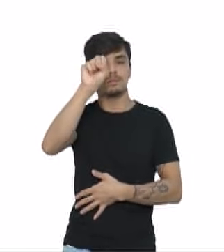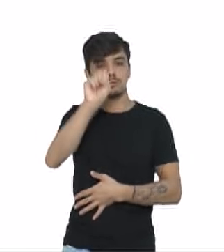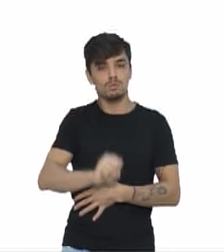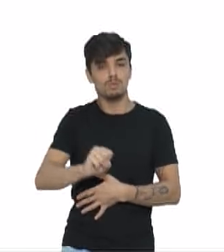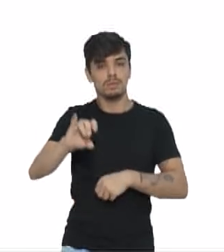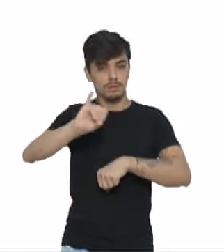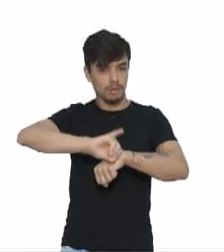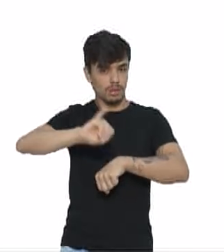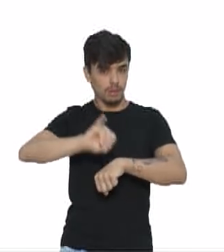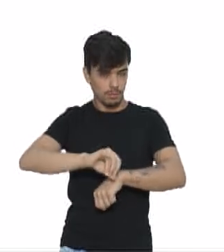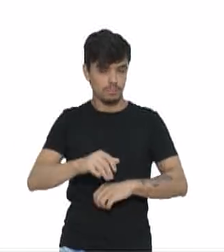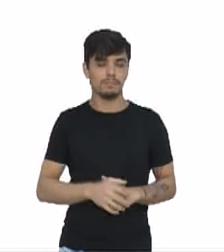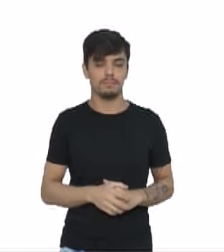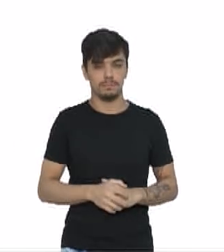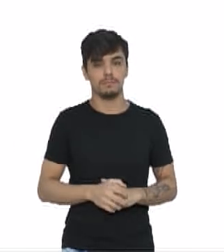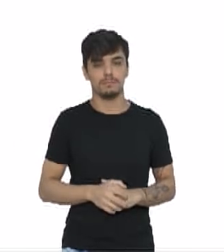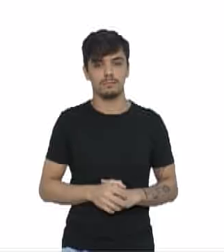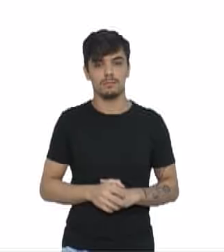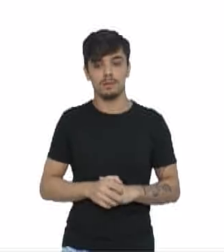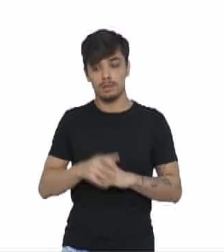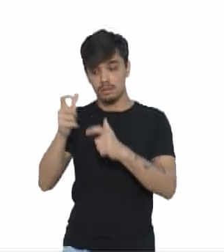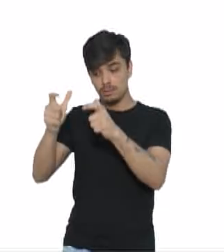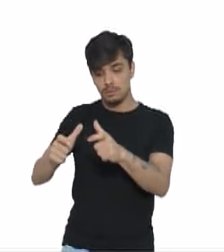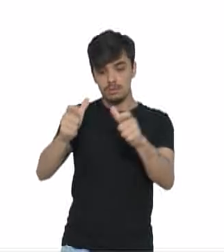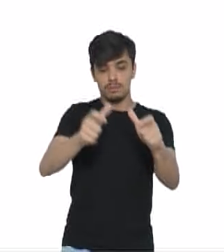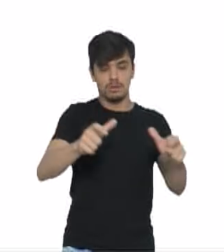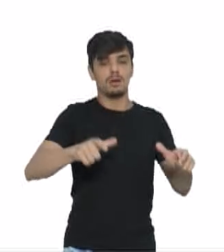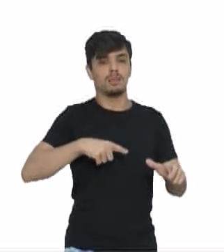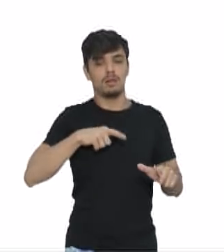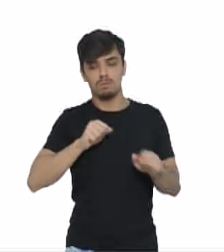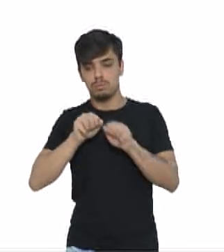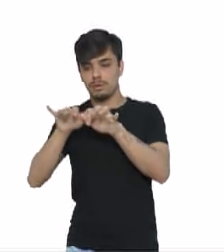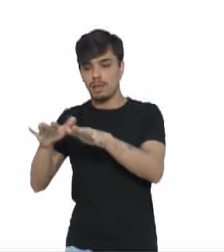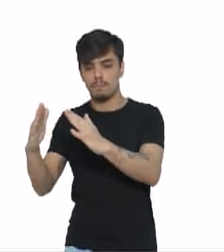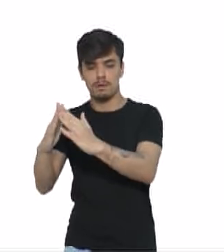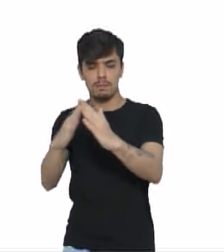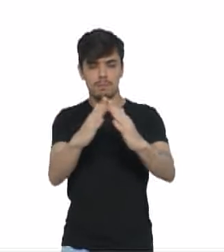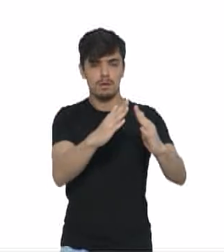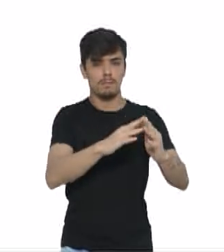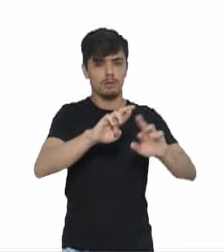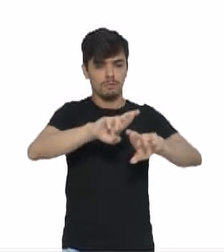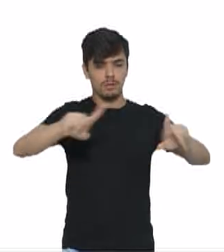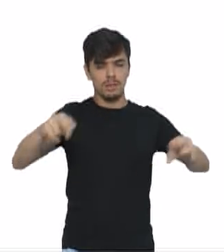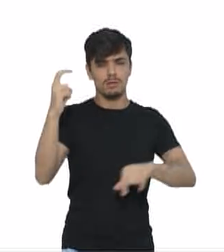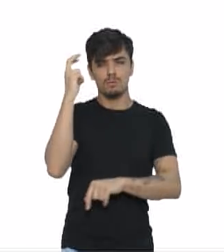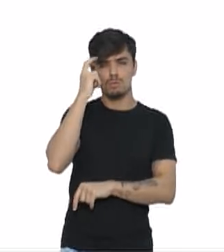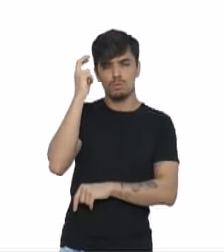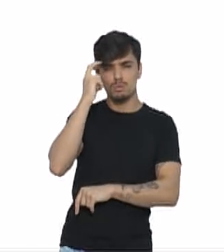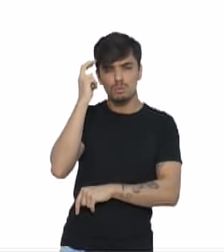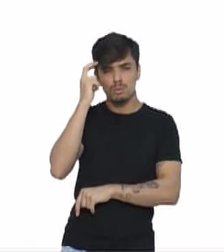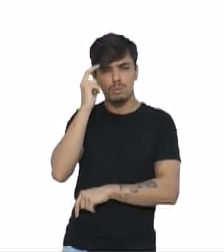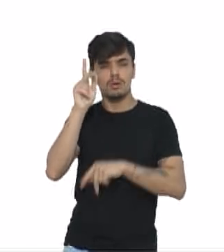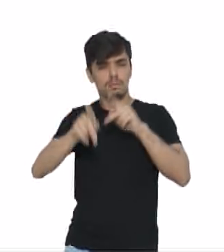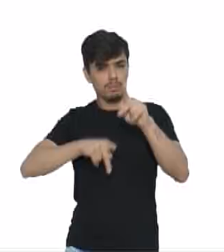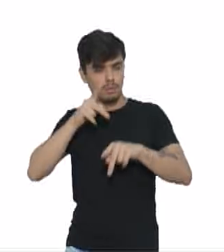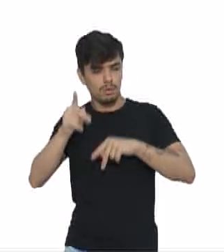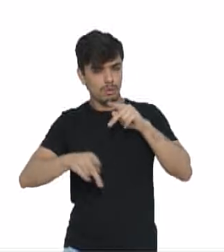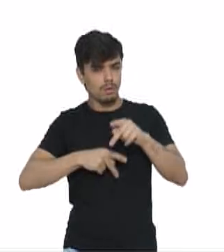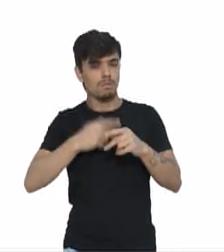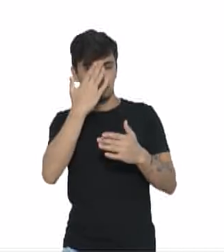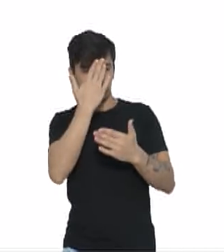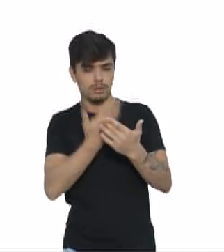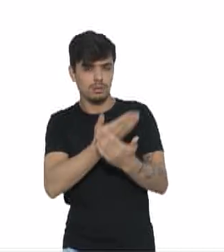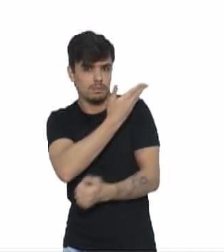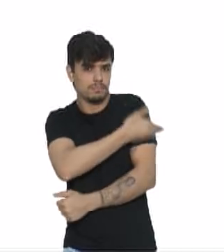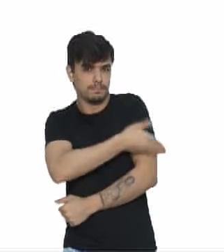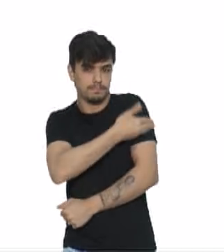todas essas regiões foram habitadas por diversos povos diferentes, de etnias, culturas, histórias, crenças,